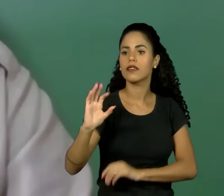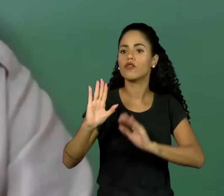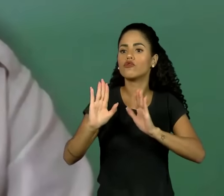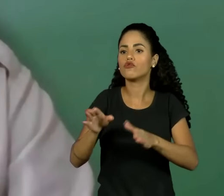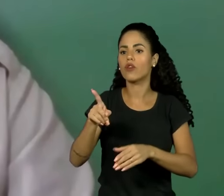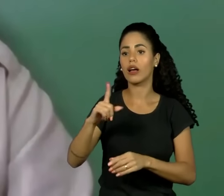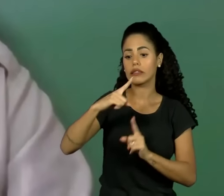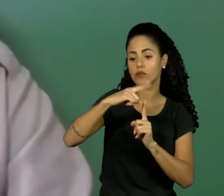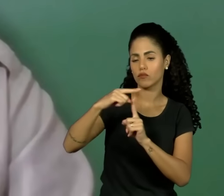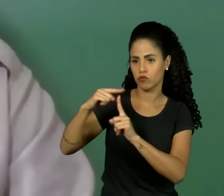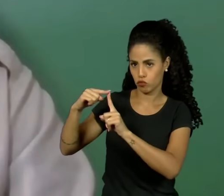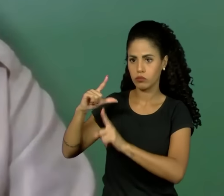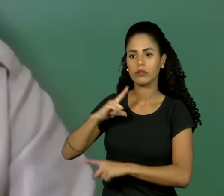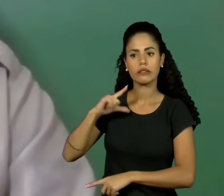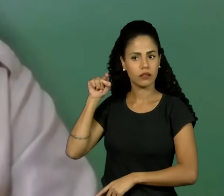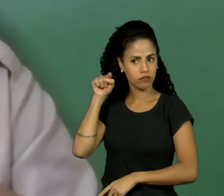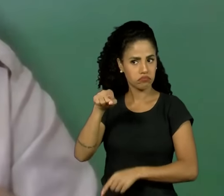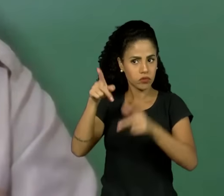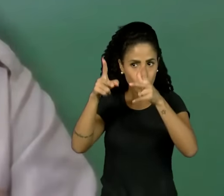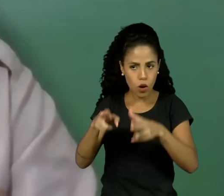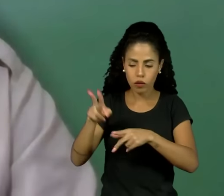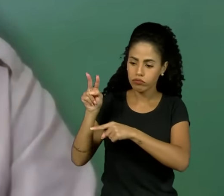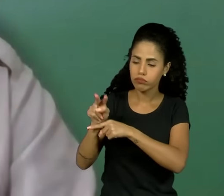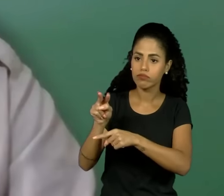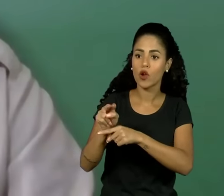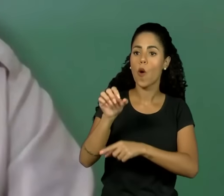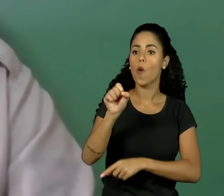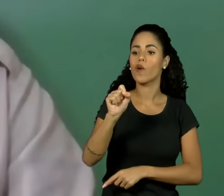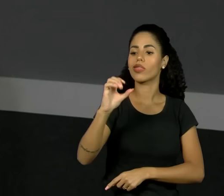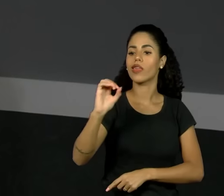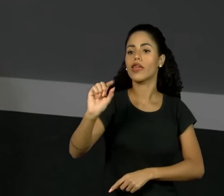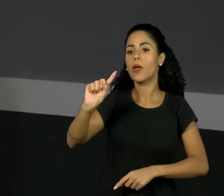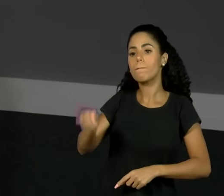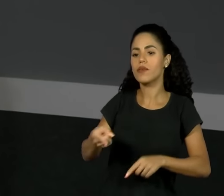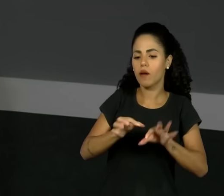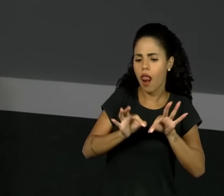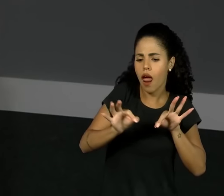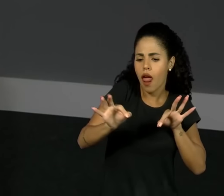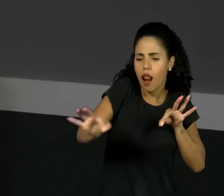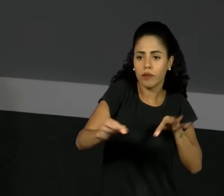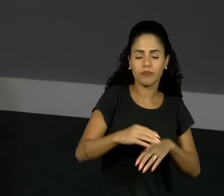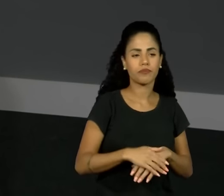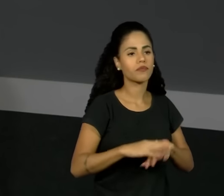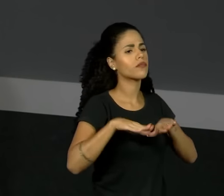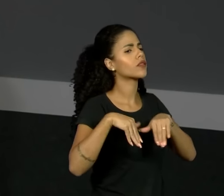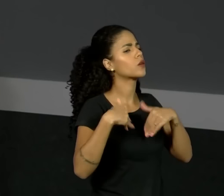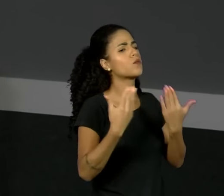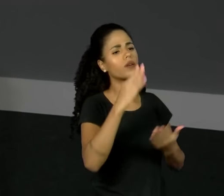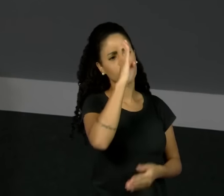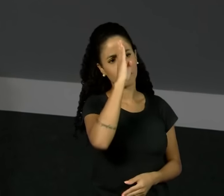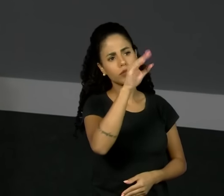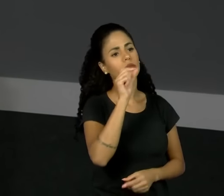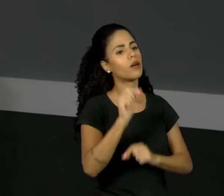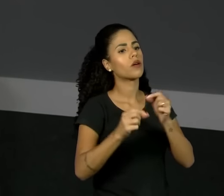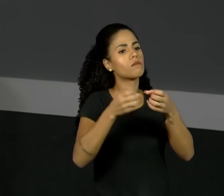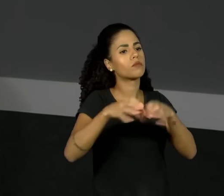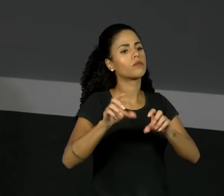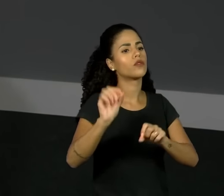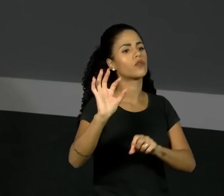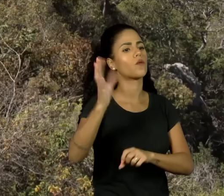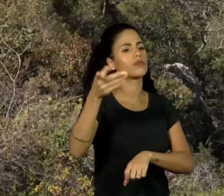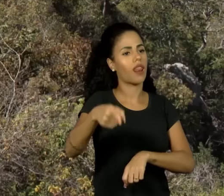desse tipo, dessa categoria, que protege mais de 80 mil hectares. Quais são as principais ameaças à conservação da